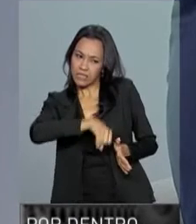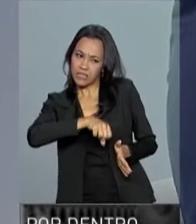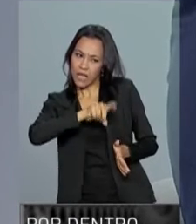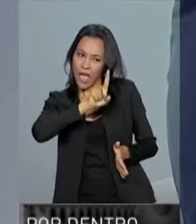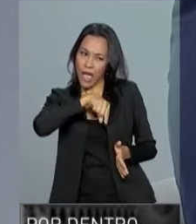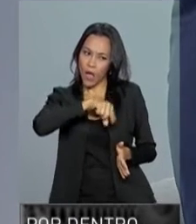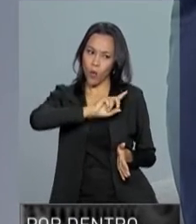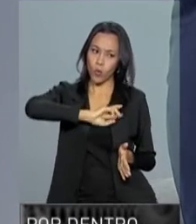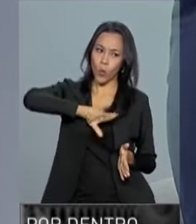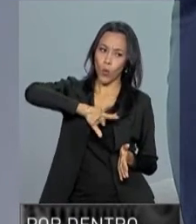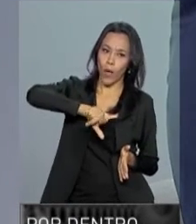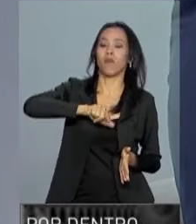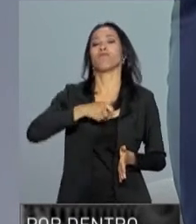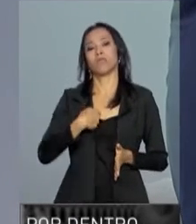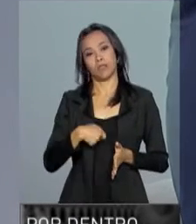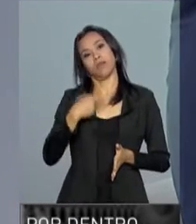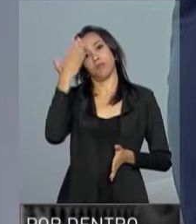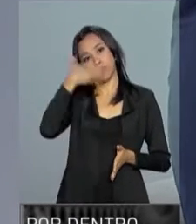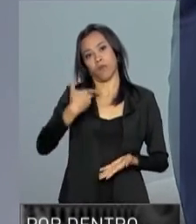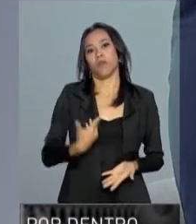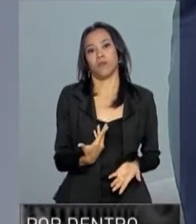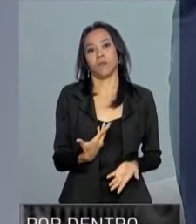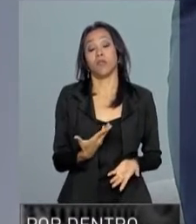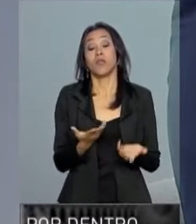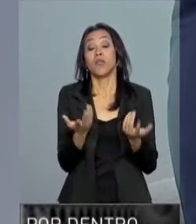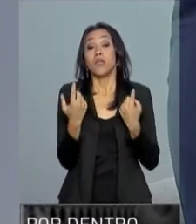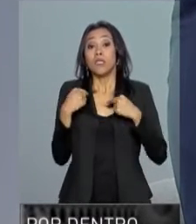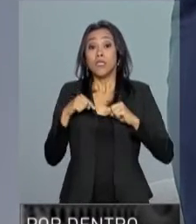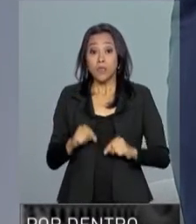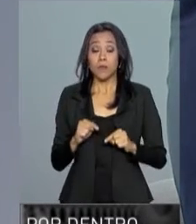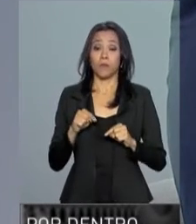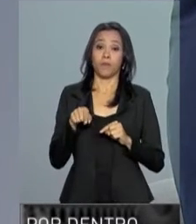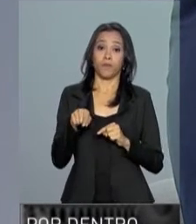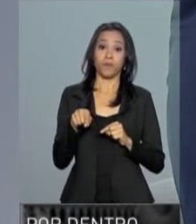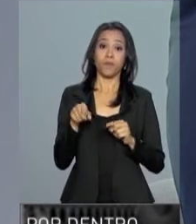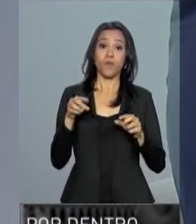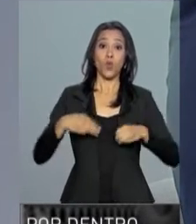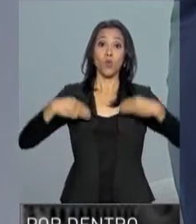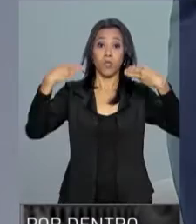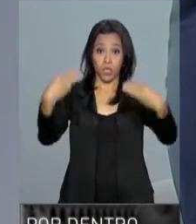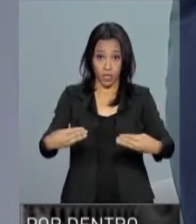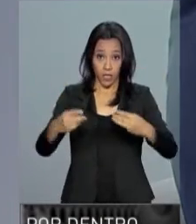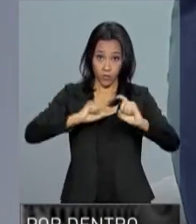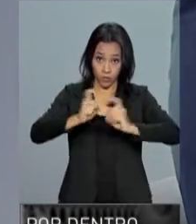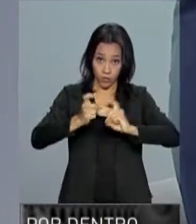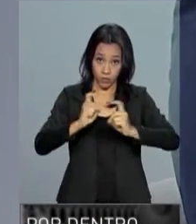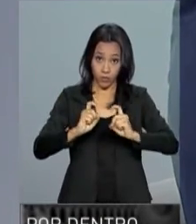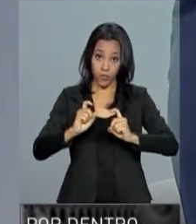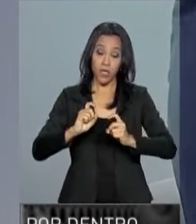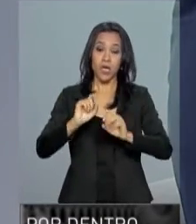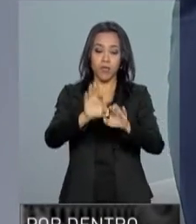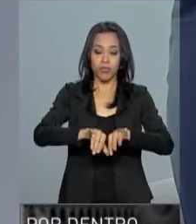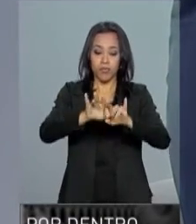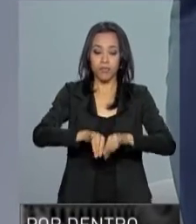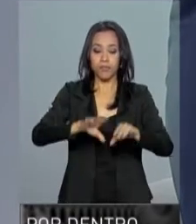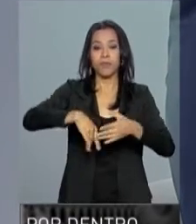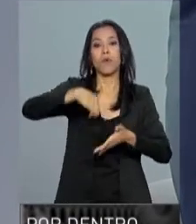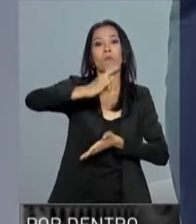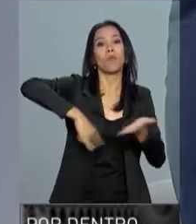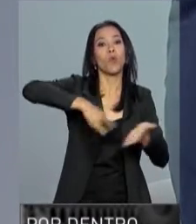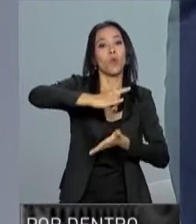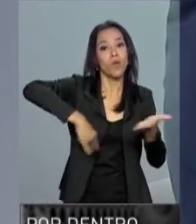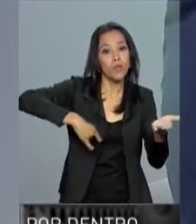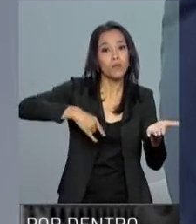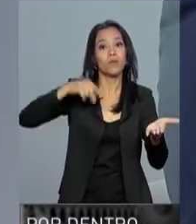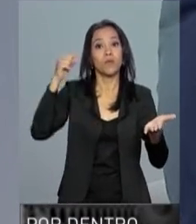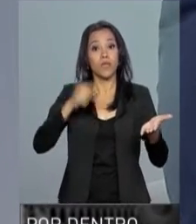é um mistério planejamento né ela editou agora uma normativa número quatro é que nós